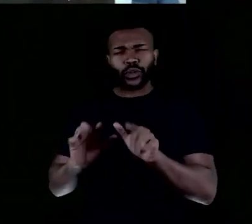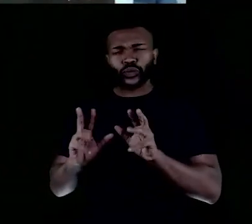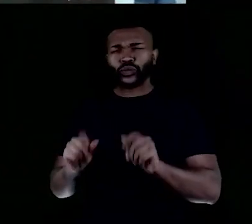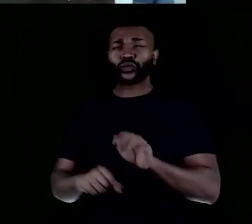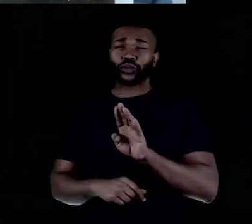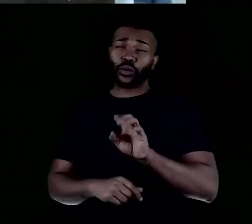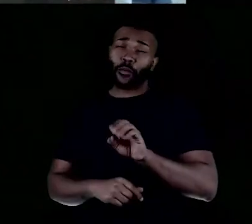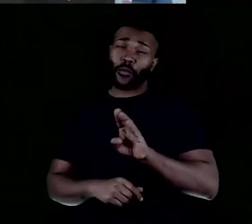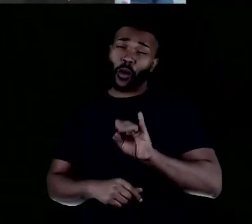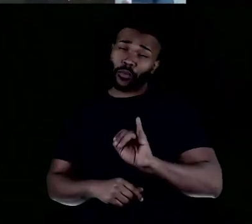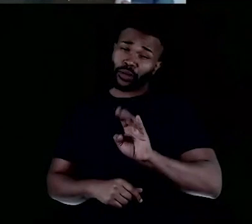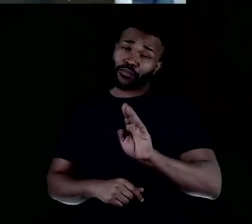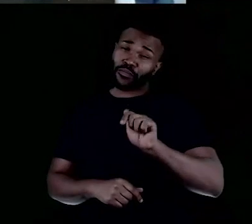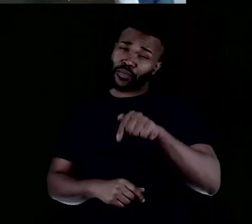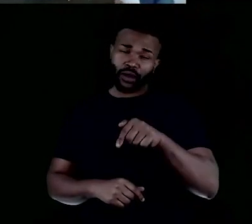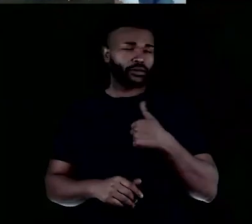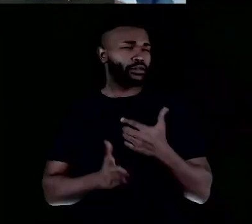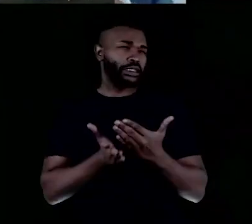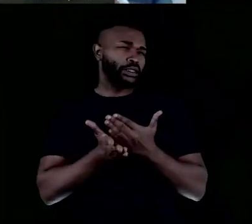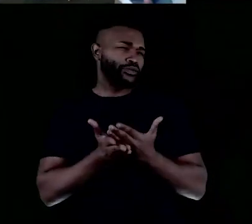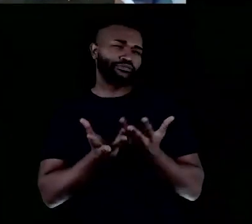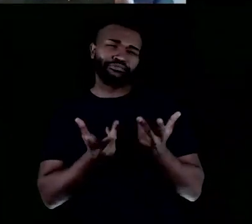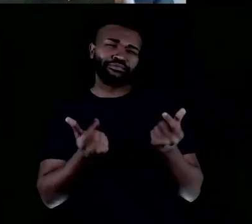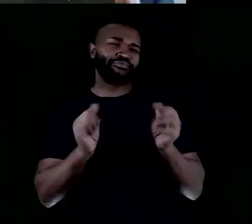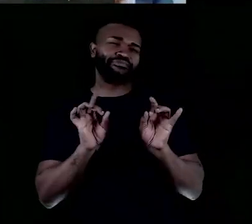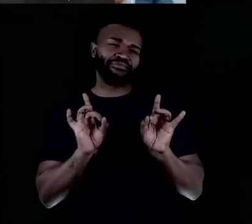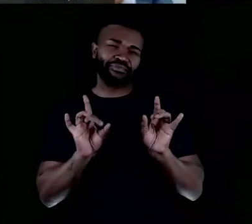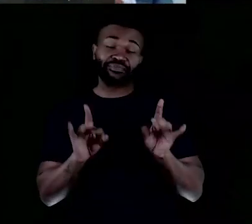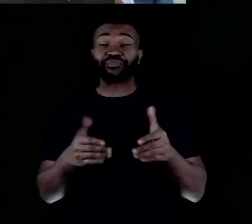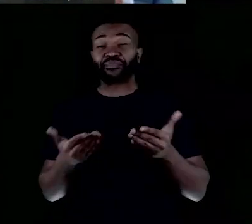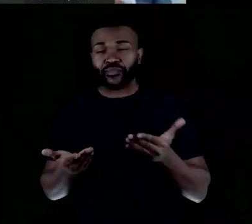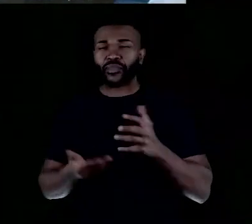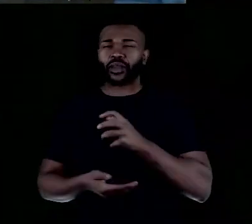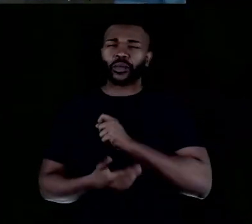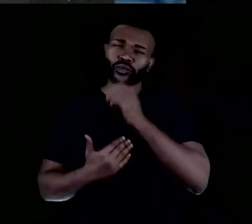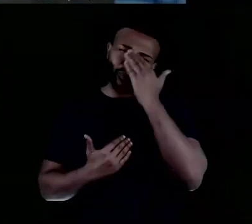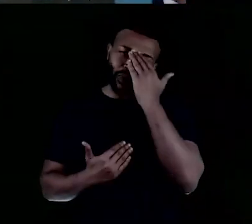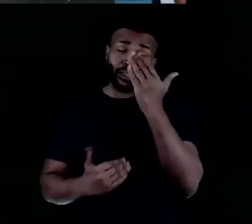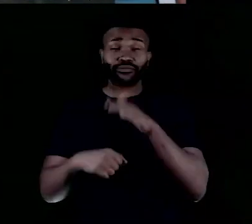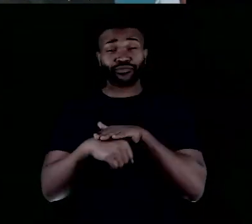incrível ter acesso a essa obra completa de Bob Bach. Maravilhoso. Esse livro aí mesmo.